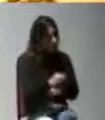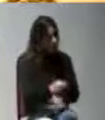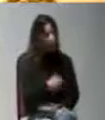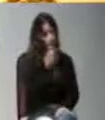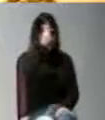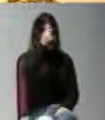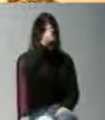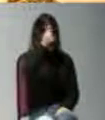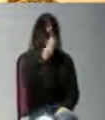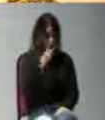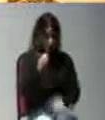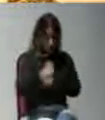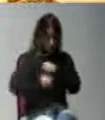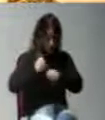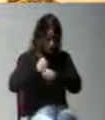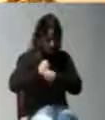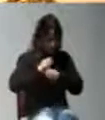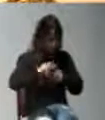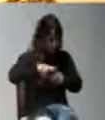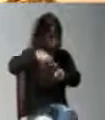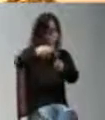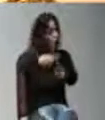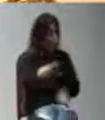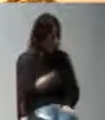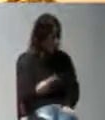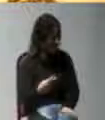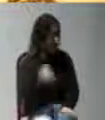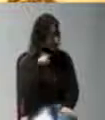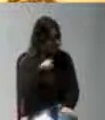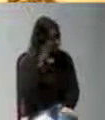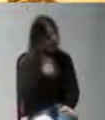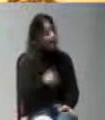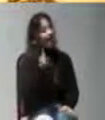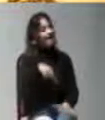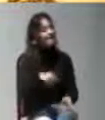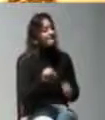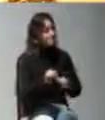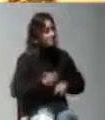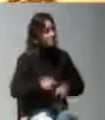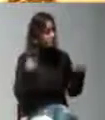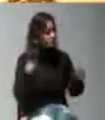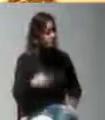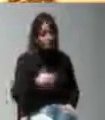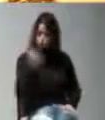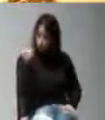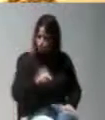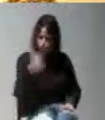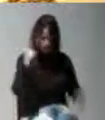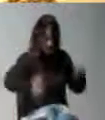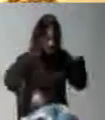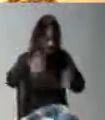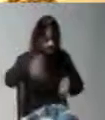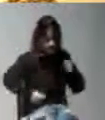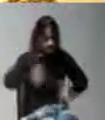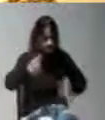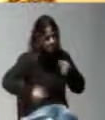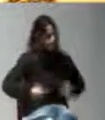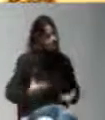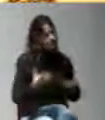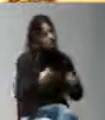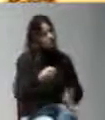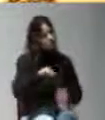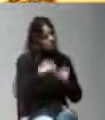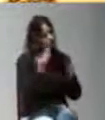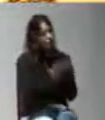multiplicaram-se nos 20 anos. E isto faz toda a diferença. Nunca se discutiu tanto nas escolas as questões